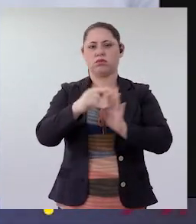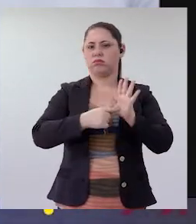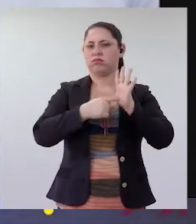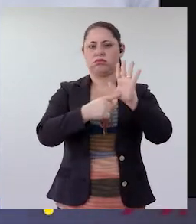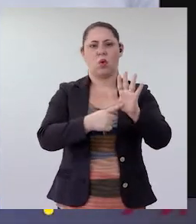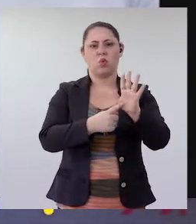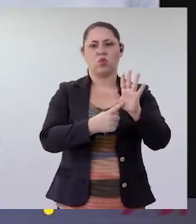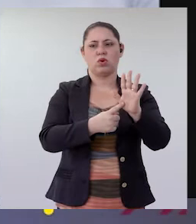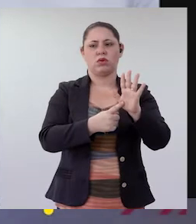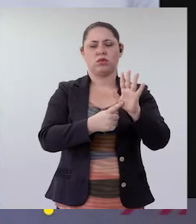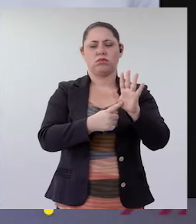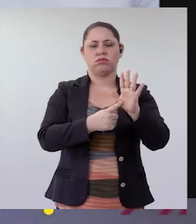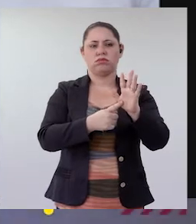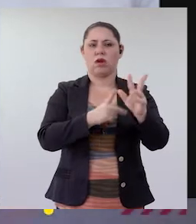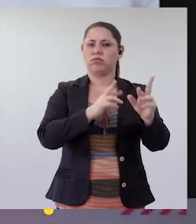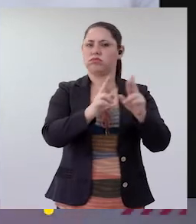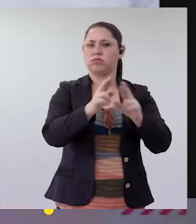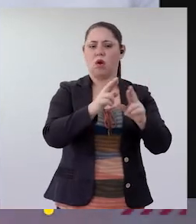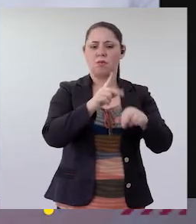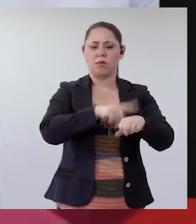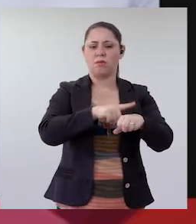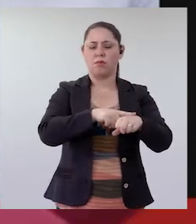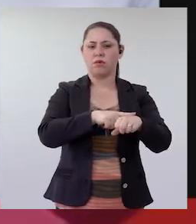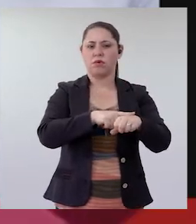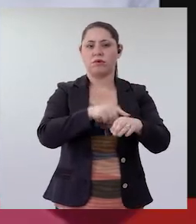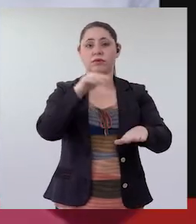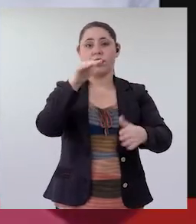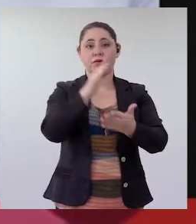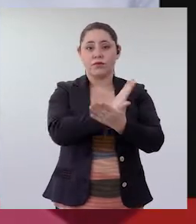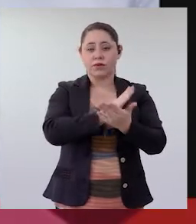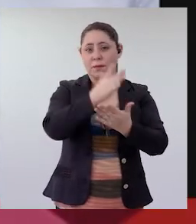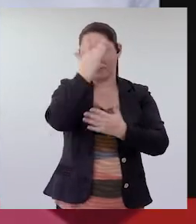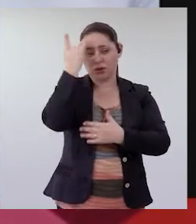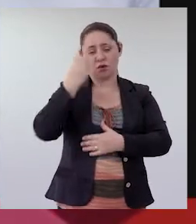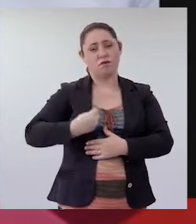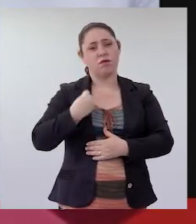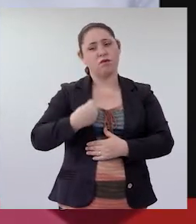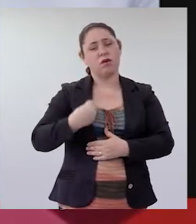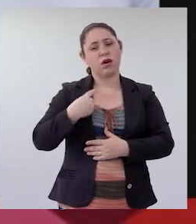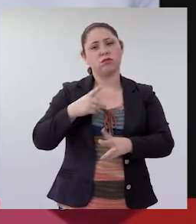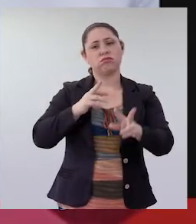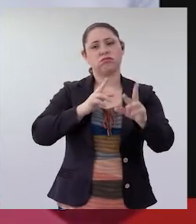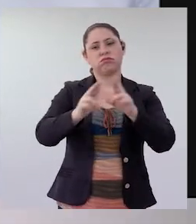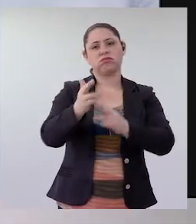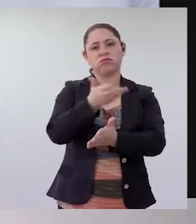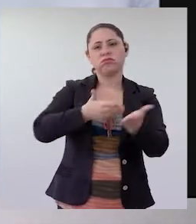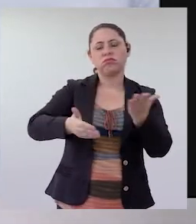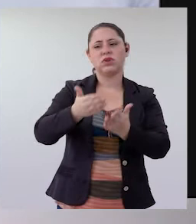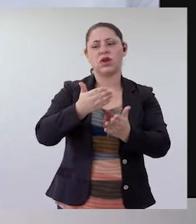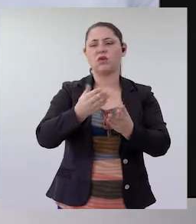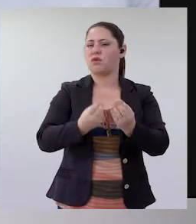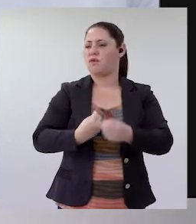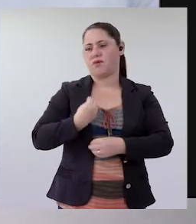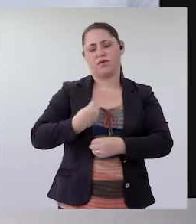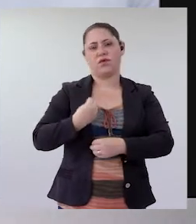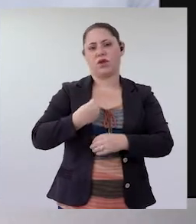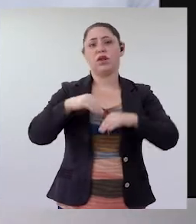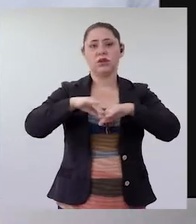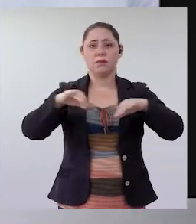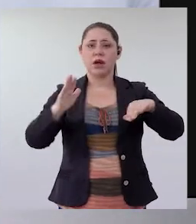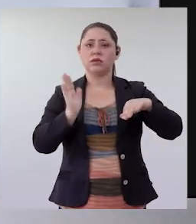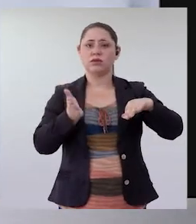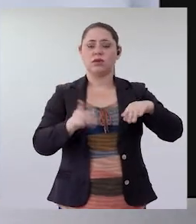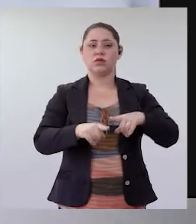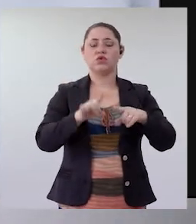retratam o rompimento de relacionamentos imediatos. Às vezes as pessoas já romperam um relacionamento, já não estão mais vivendo juntos,